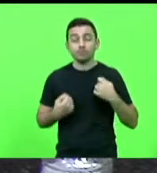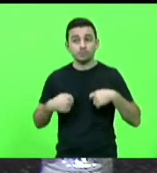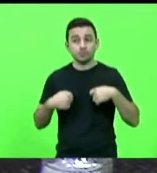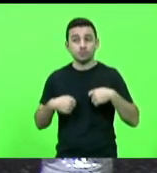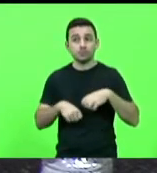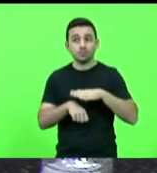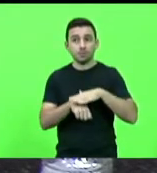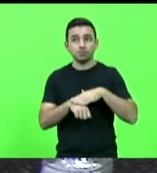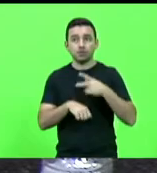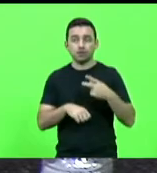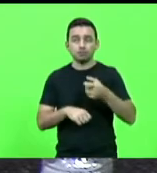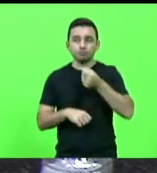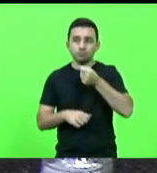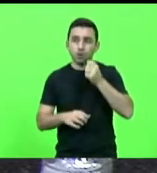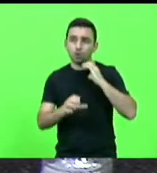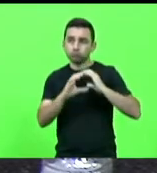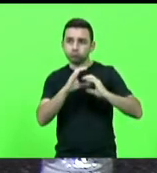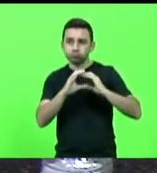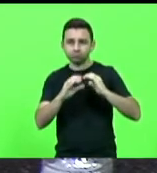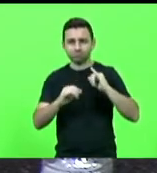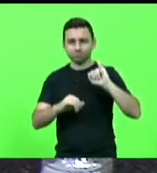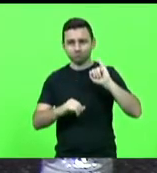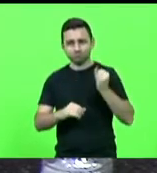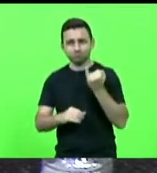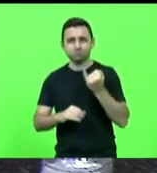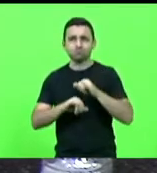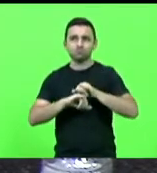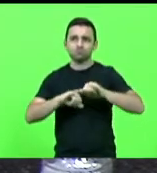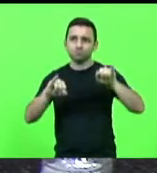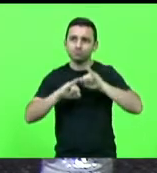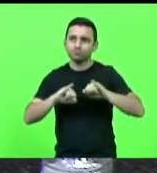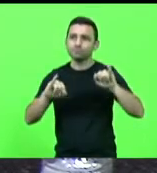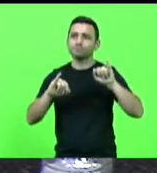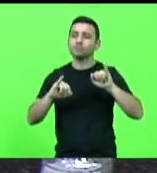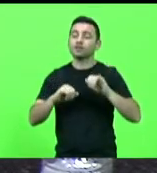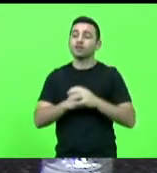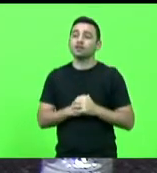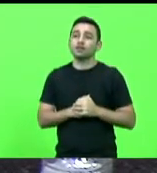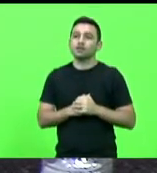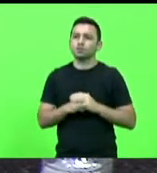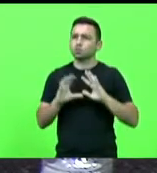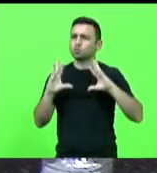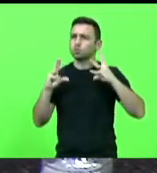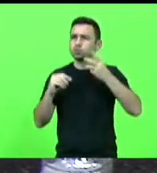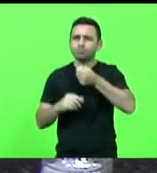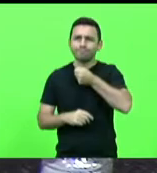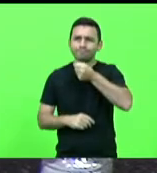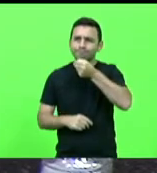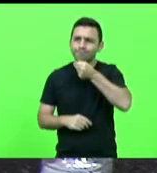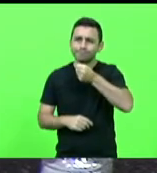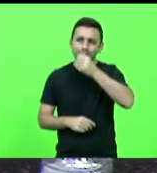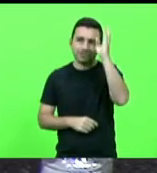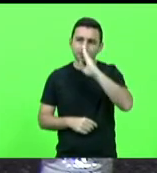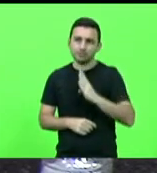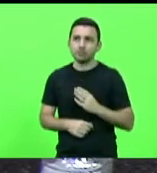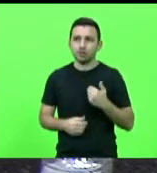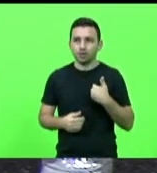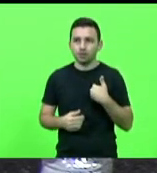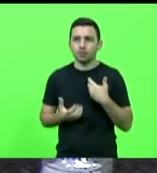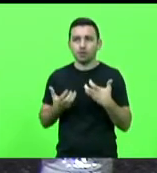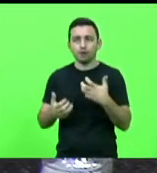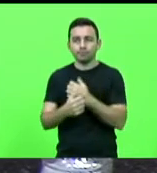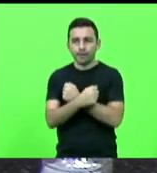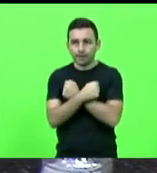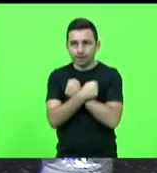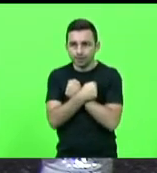formar comunicação de qualidade. Então, a todos os repórteres do Brasil, eu gostaria de mandar o meu grande abraço